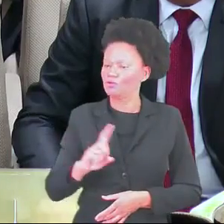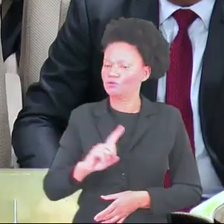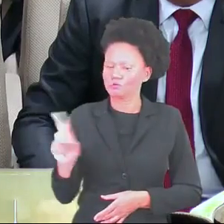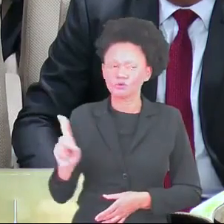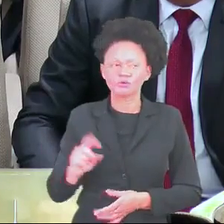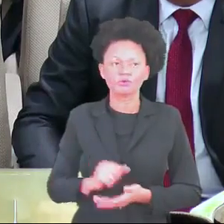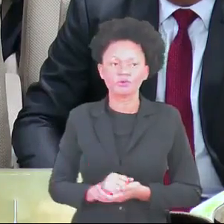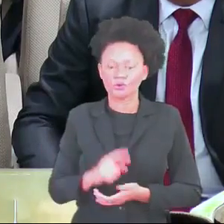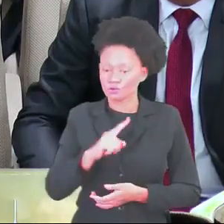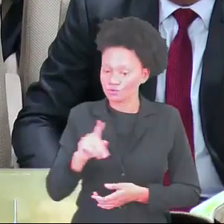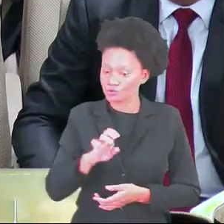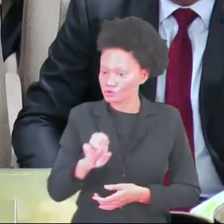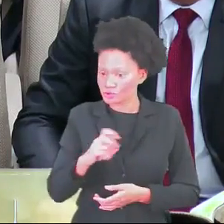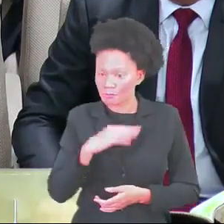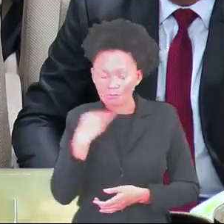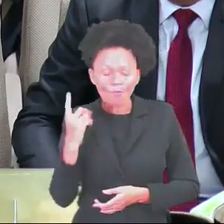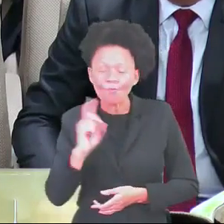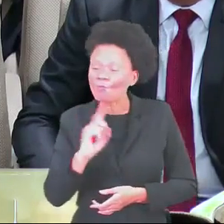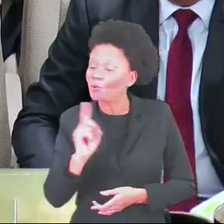Zé não vai morrer.